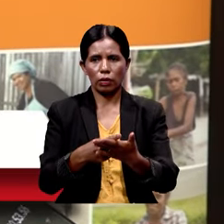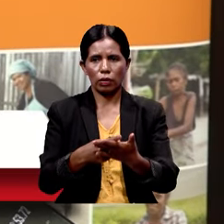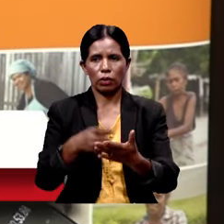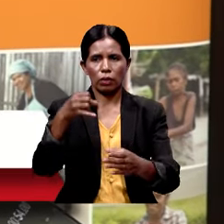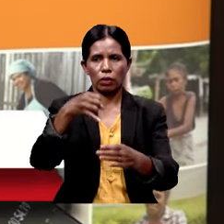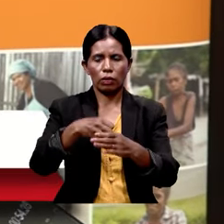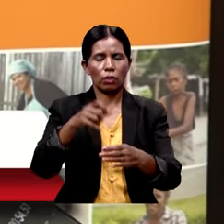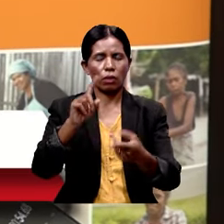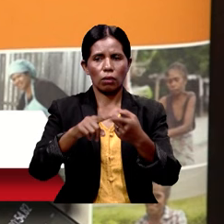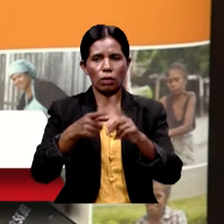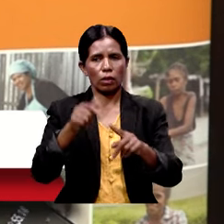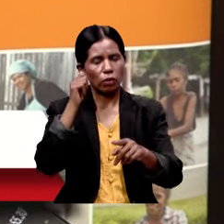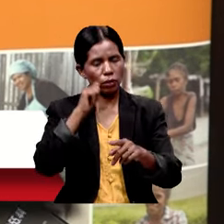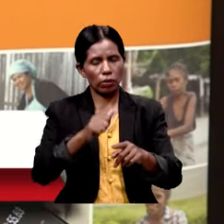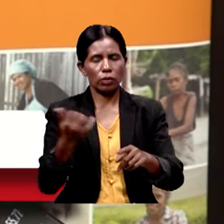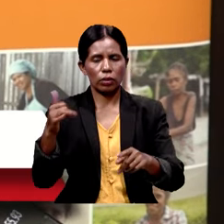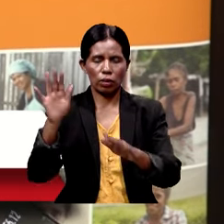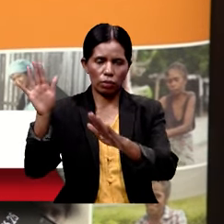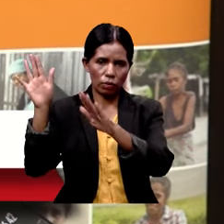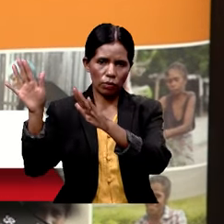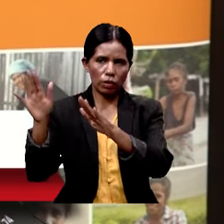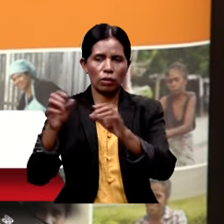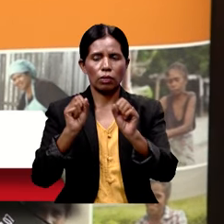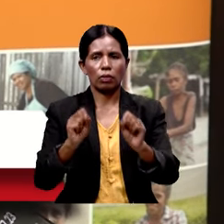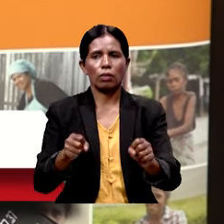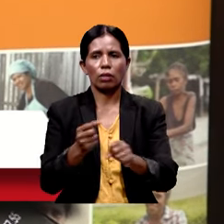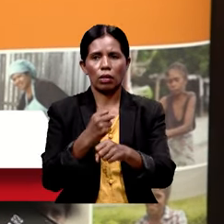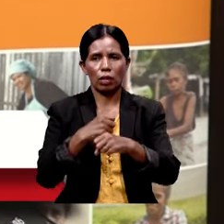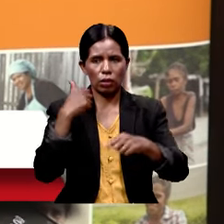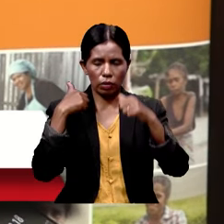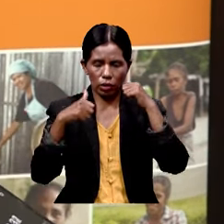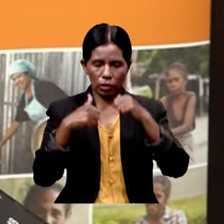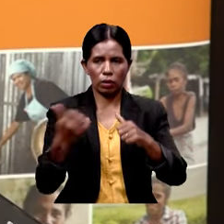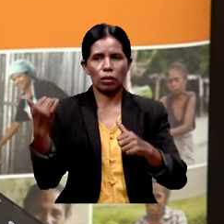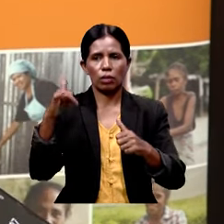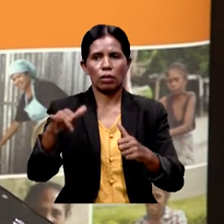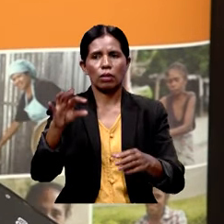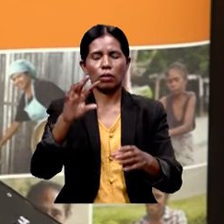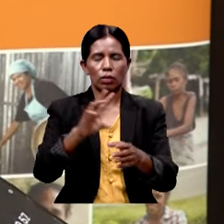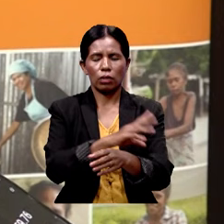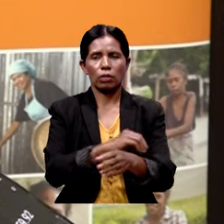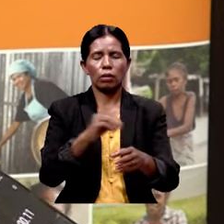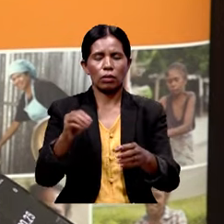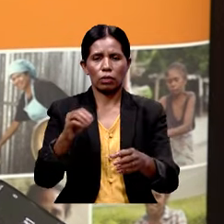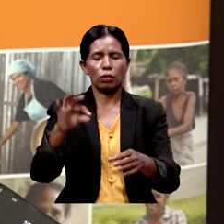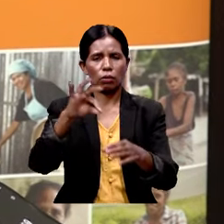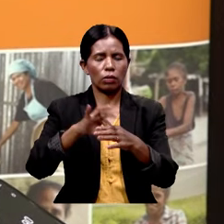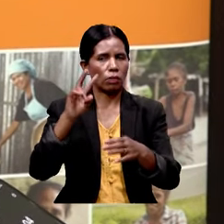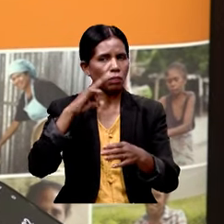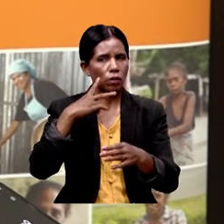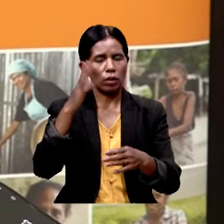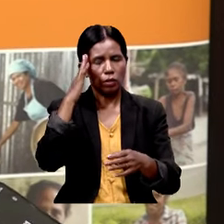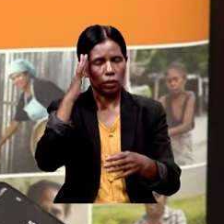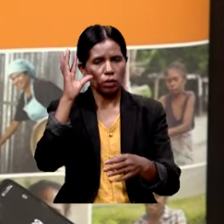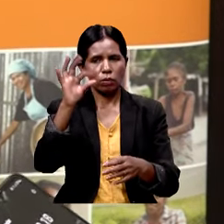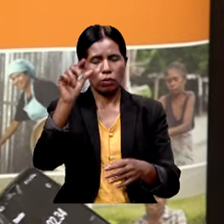envolve feito maluco ser área rural para o Ribele, halo atividade produtiva ser ali e a horticultura. Atua até ter no governo